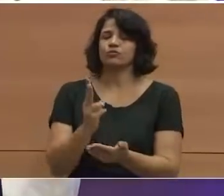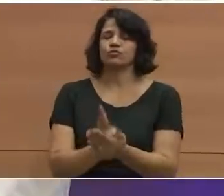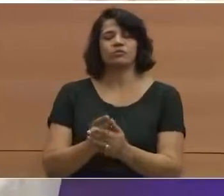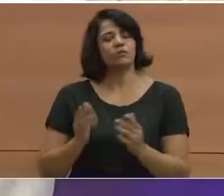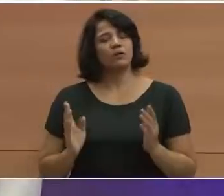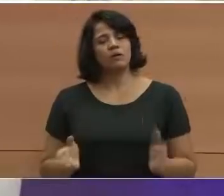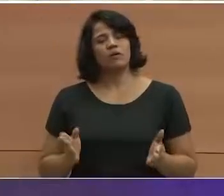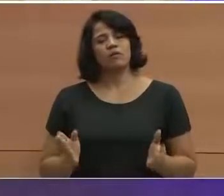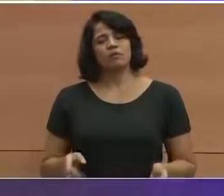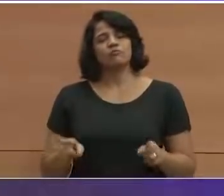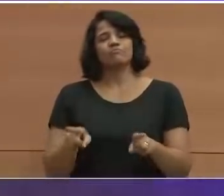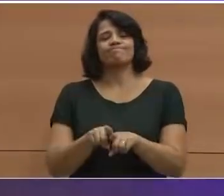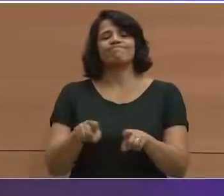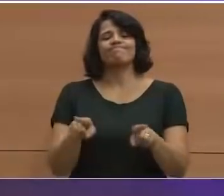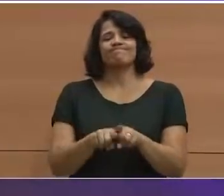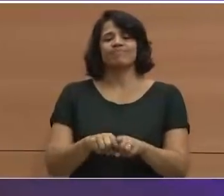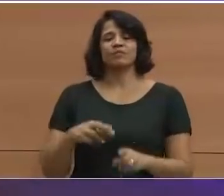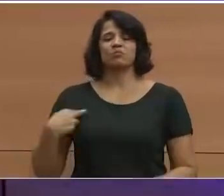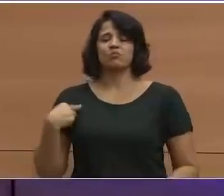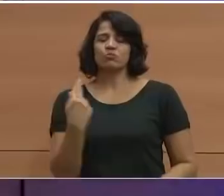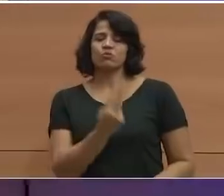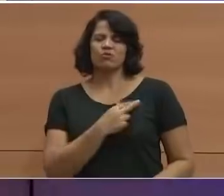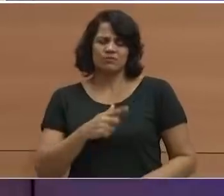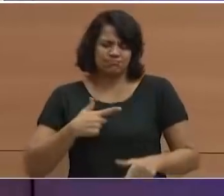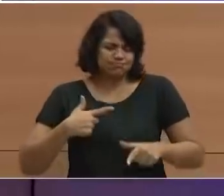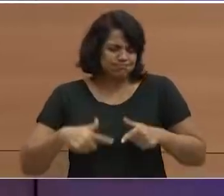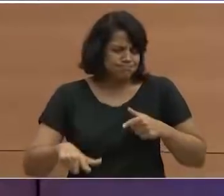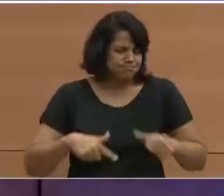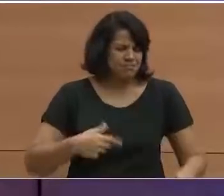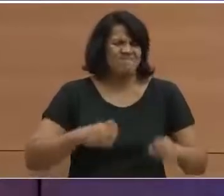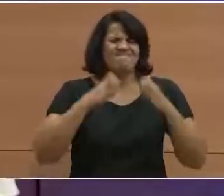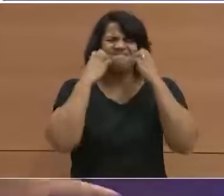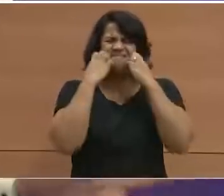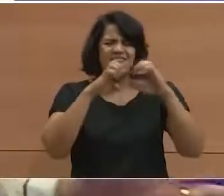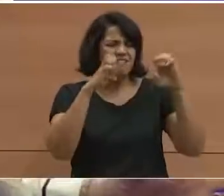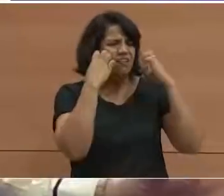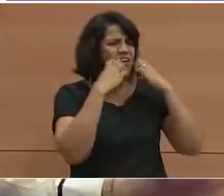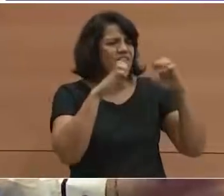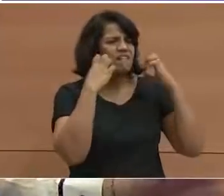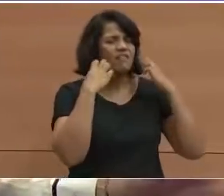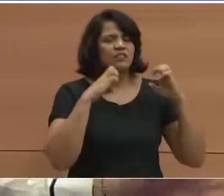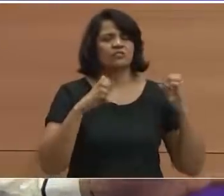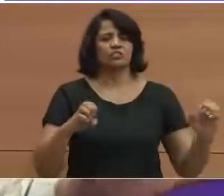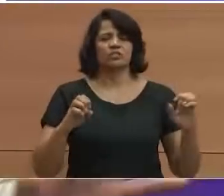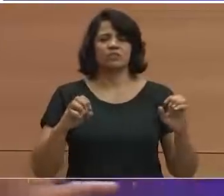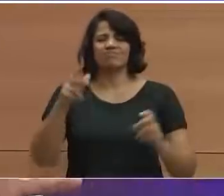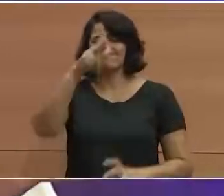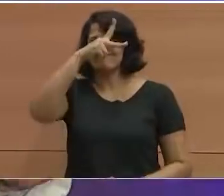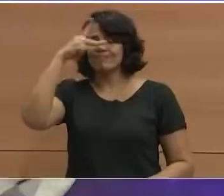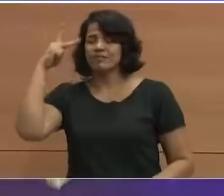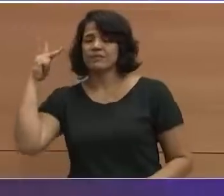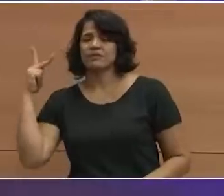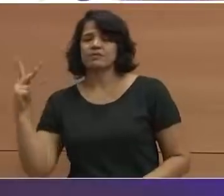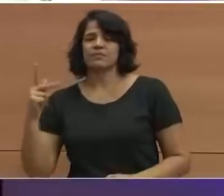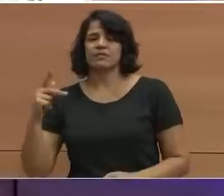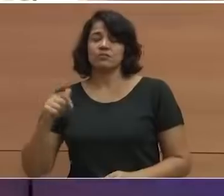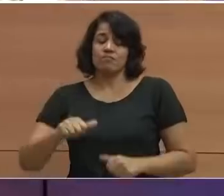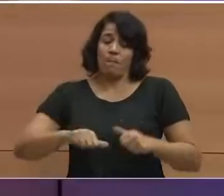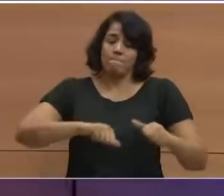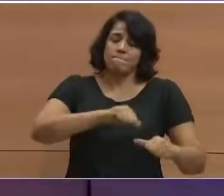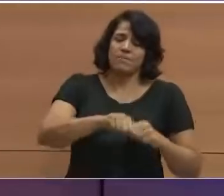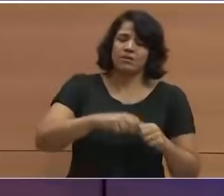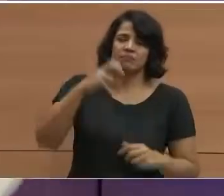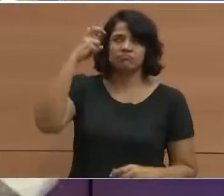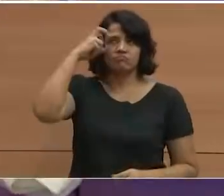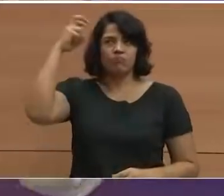para tirar todo mundo do mero conhecimento para a vida. E nós estamos crescendo em vida.